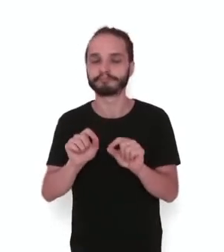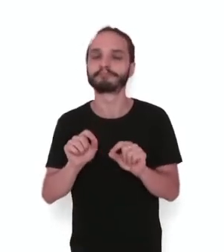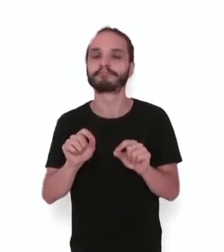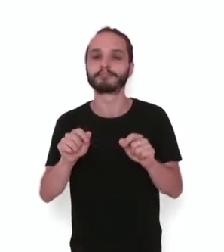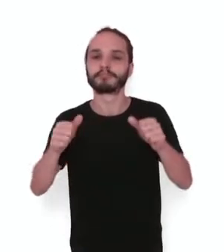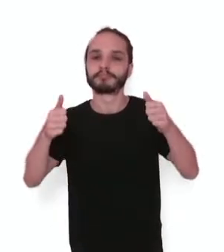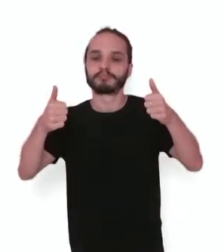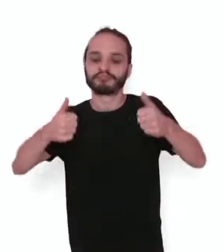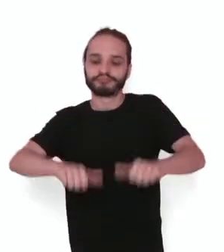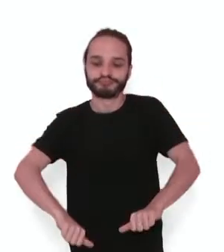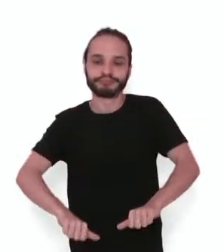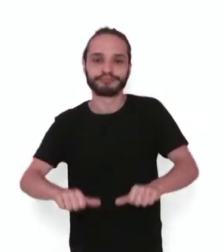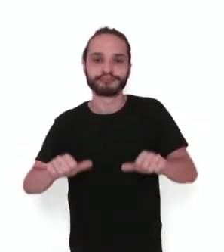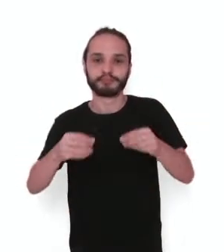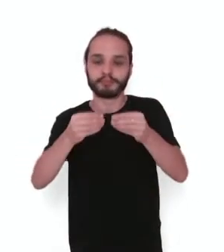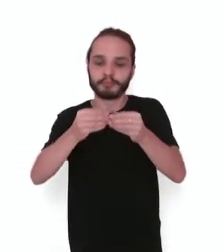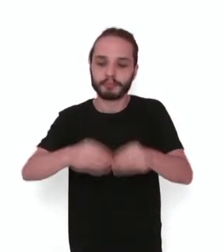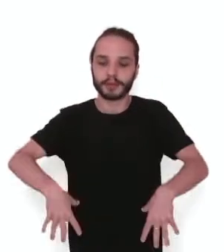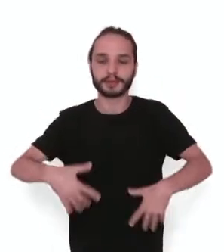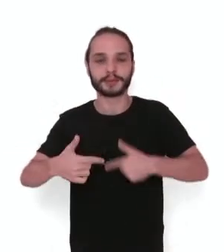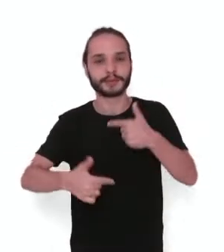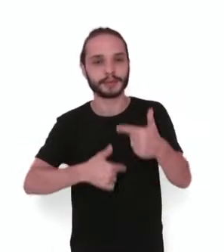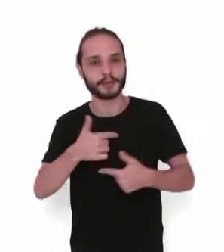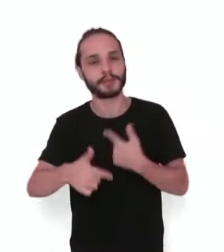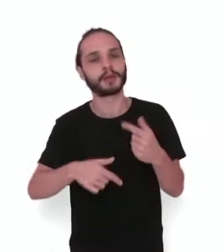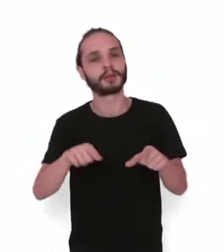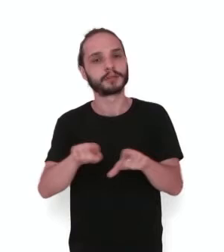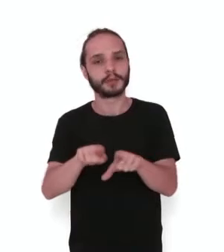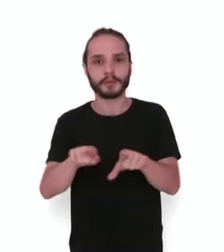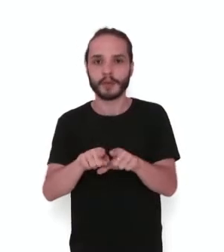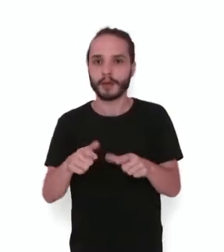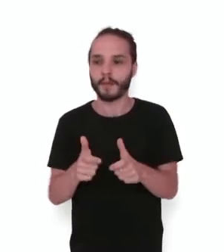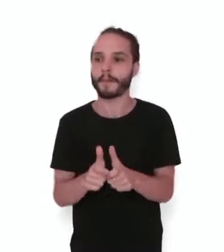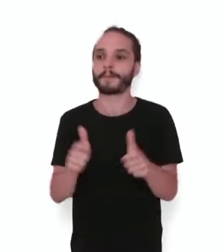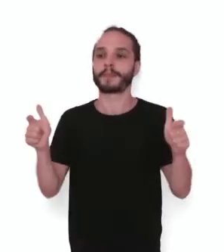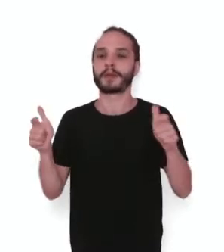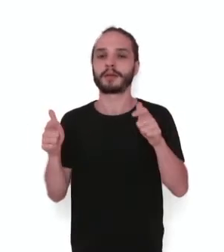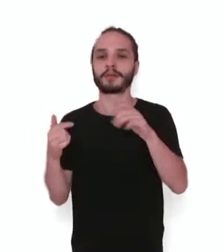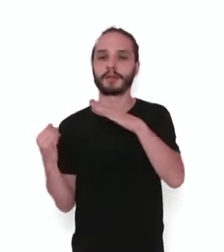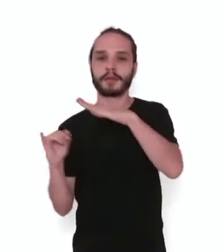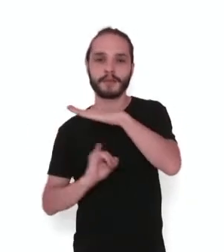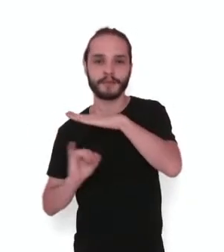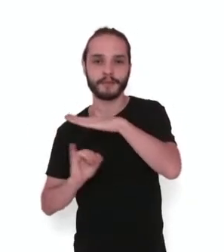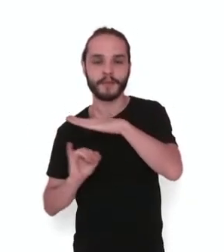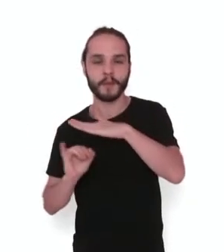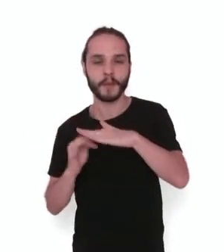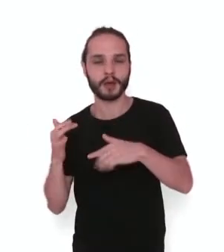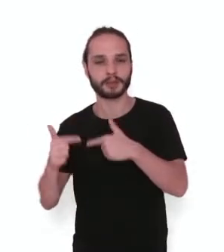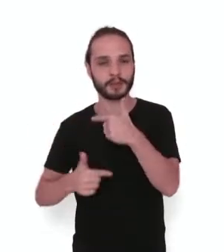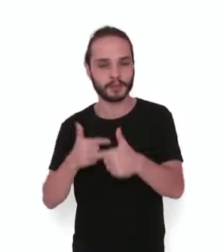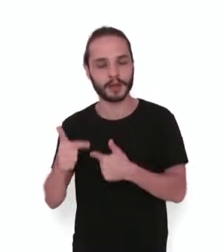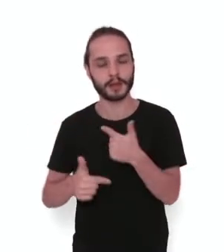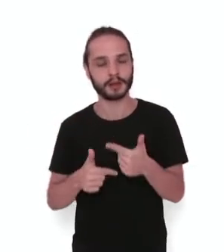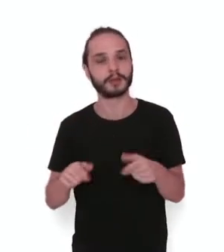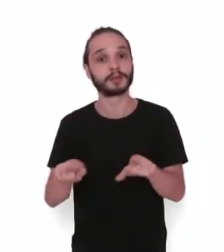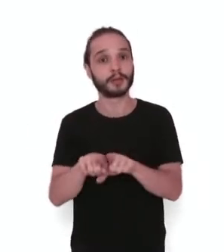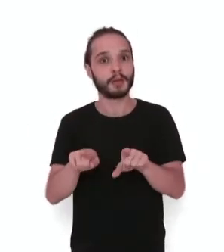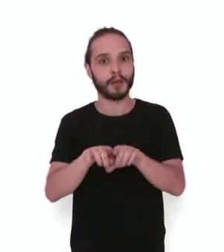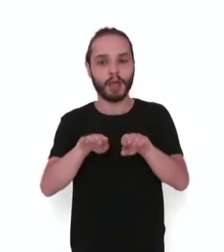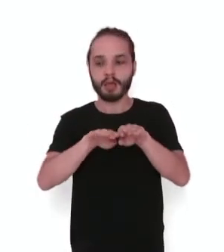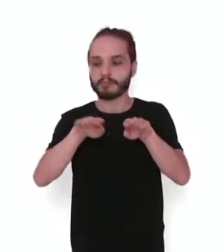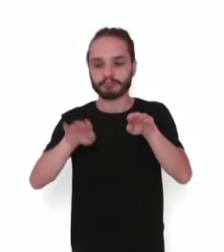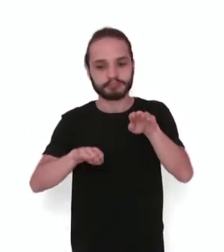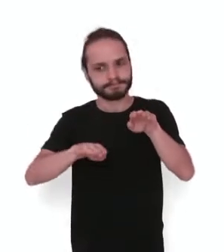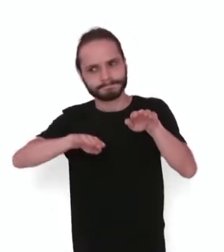qualidade do emprego, o aumento do subemprego e da pobreza, e o agravamento da desigualdade. Os efeitos nocivos